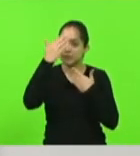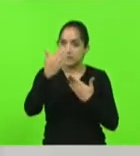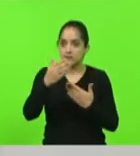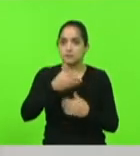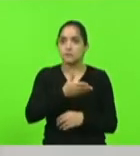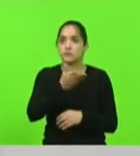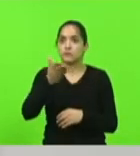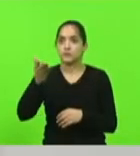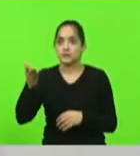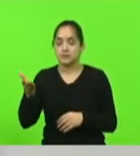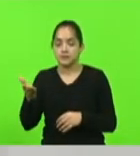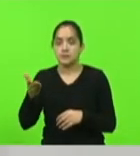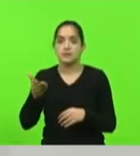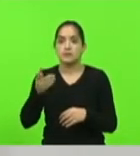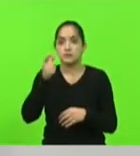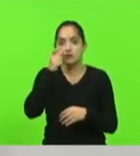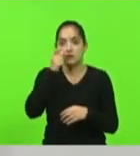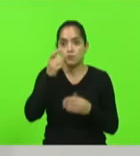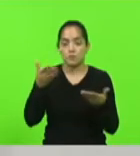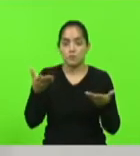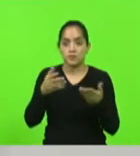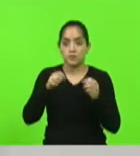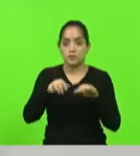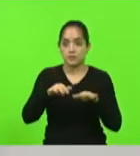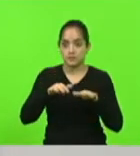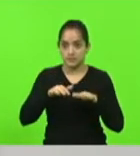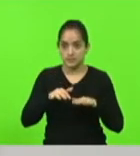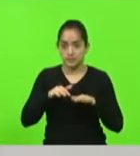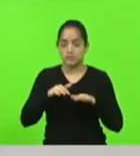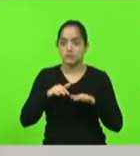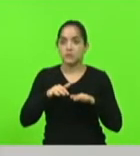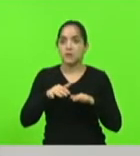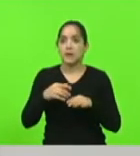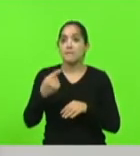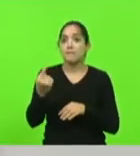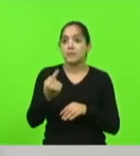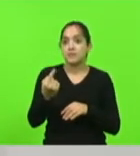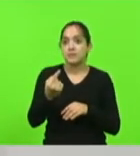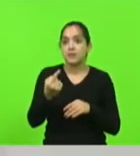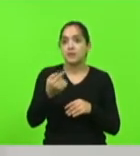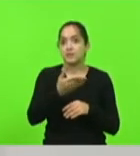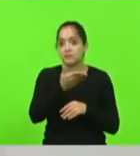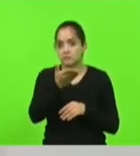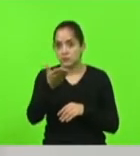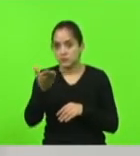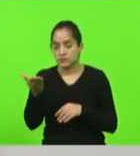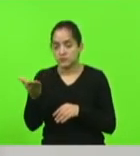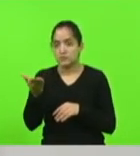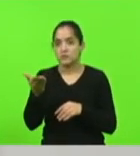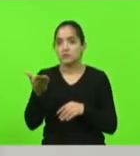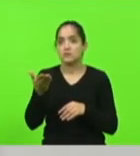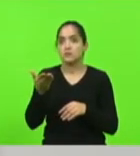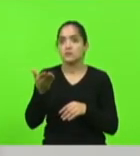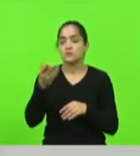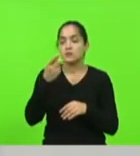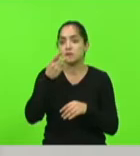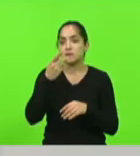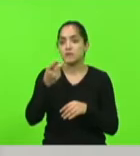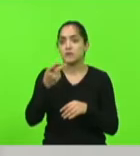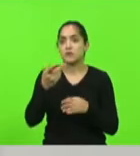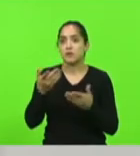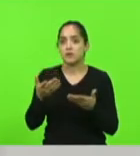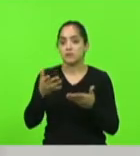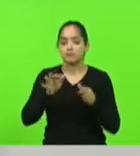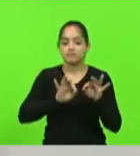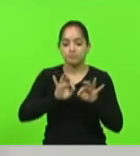a todos que aqui nos acompanham. Primeiro, quero dizer a todos os meus colegas que eu elaborei